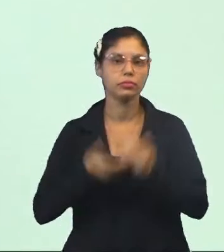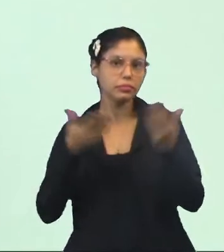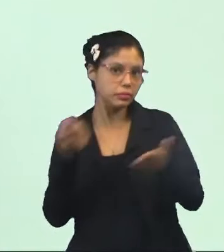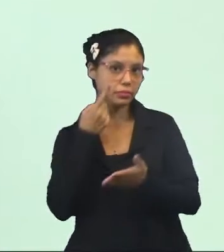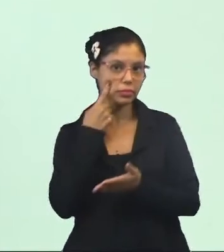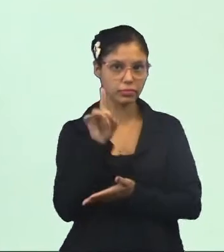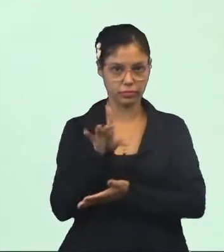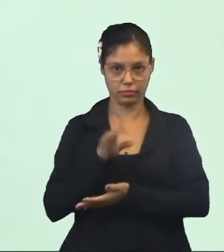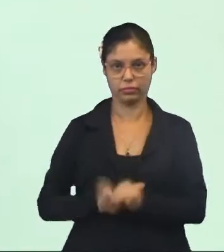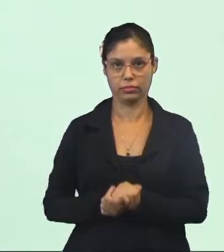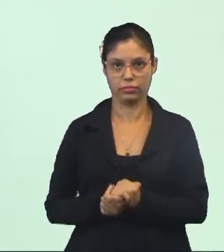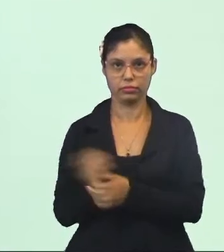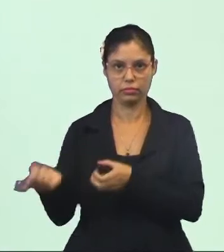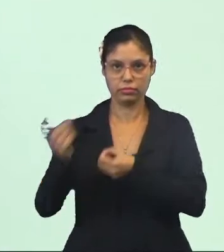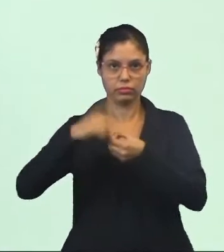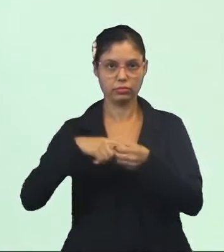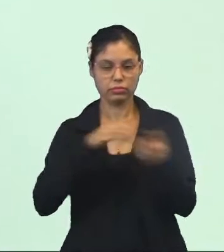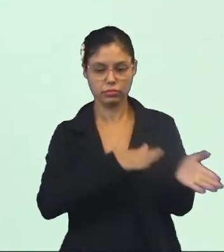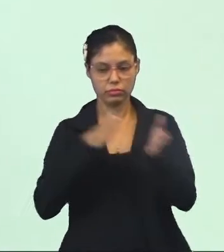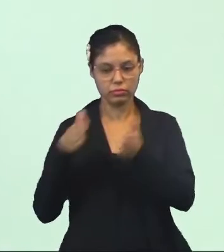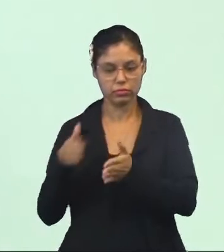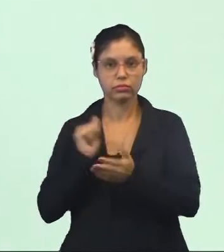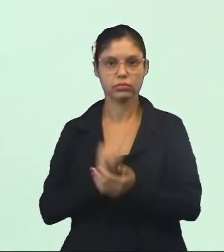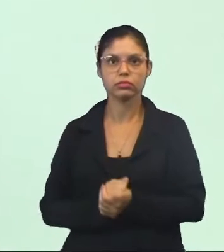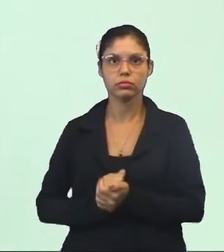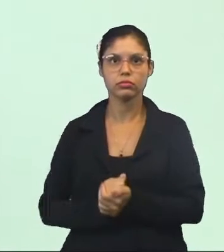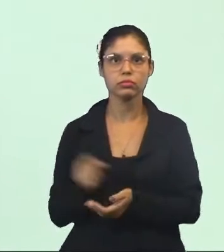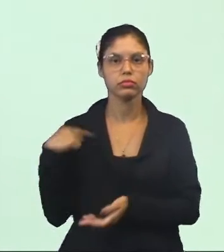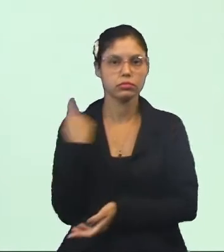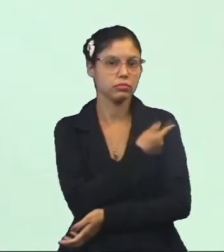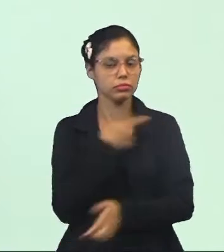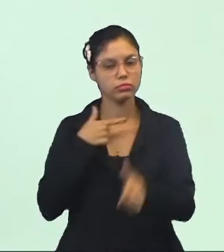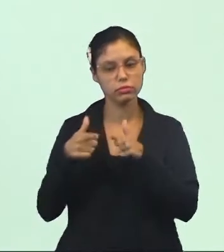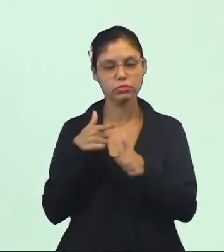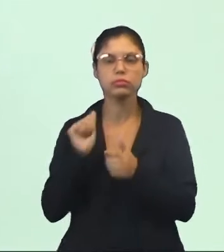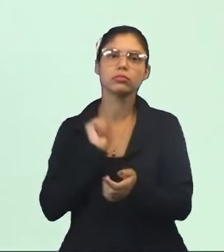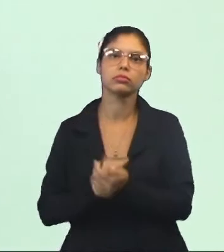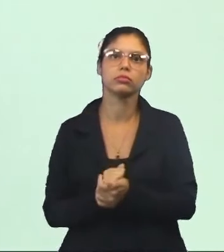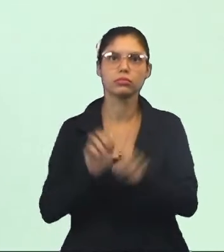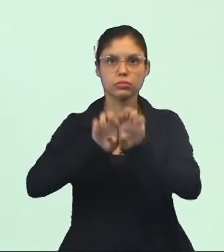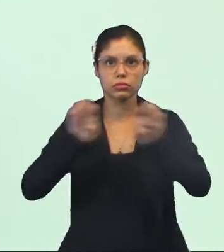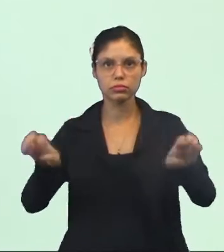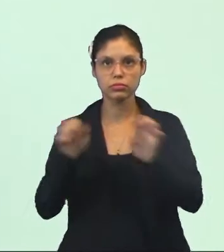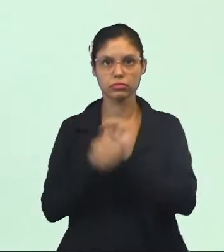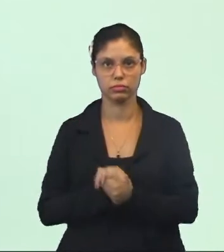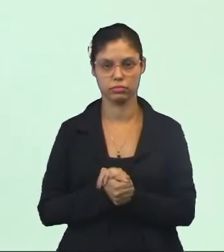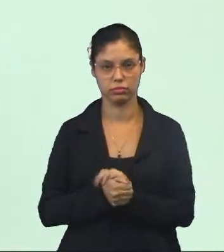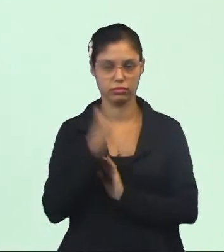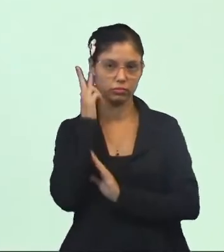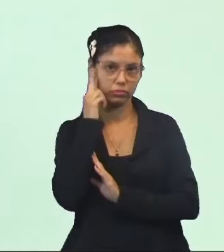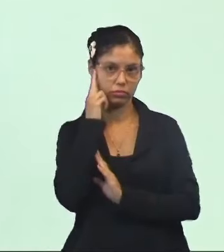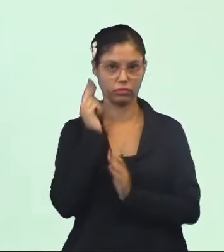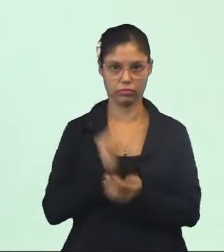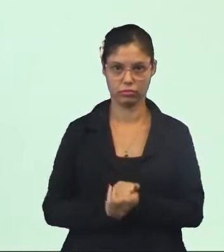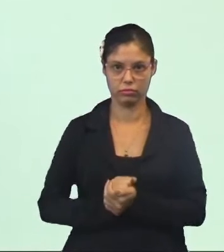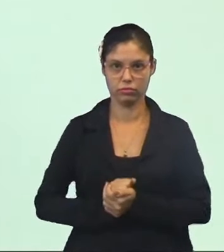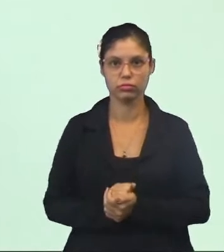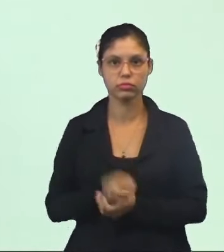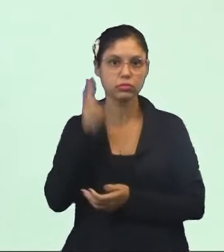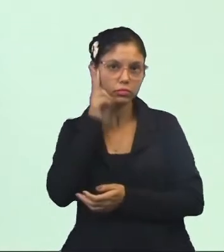Então, olha só, pessoal. Voltando a essa parte, nós vamos trabalhar com uma equação normal, ou